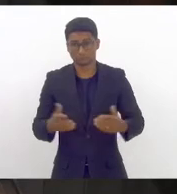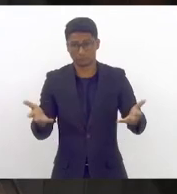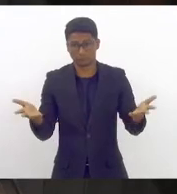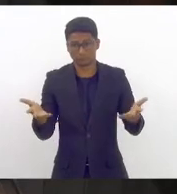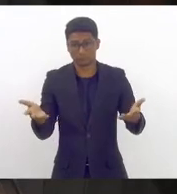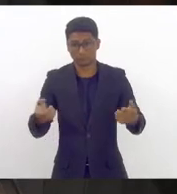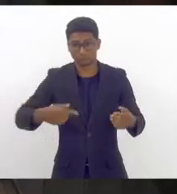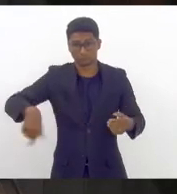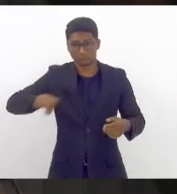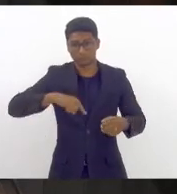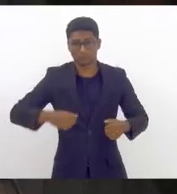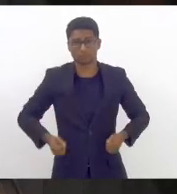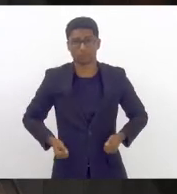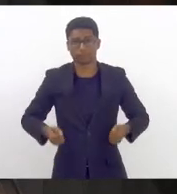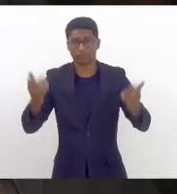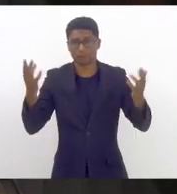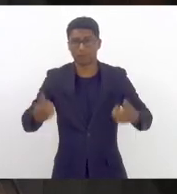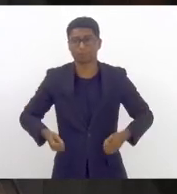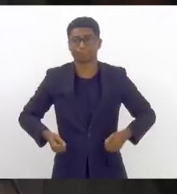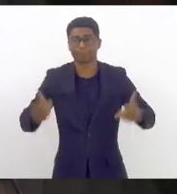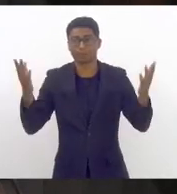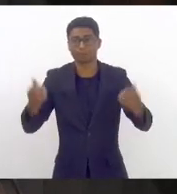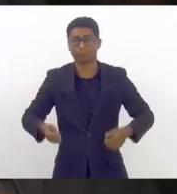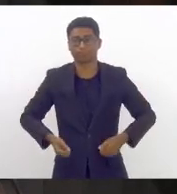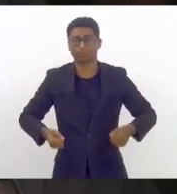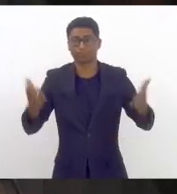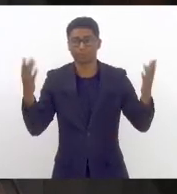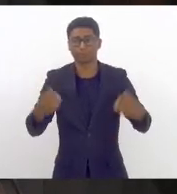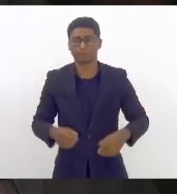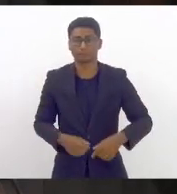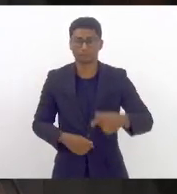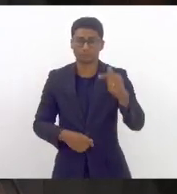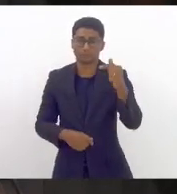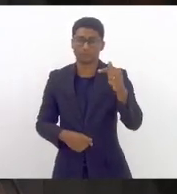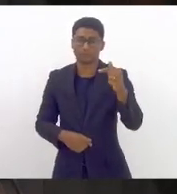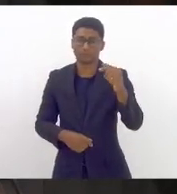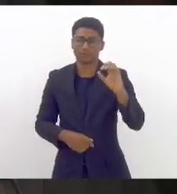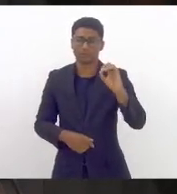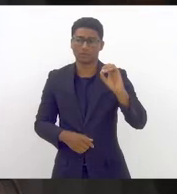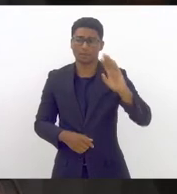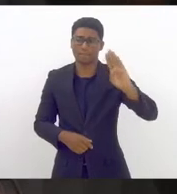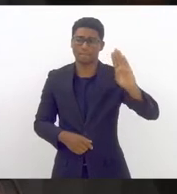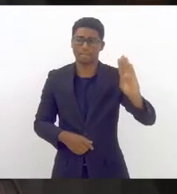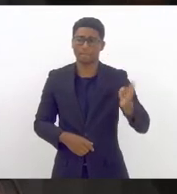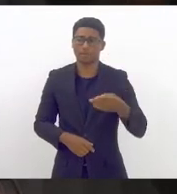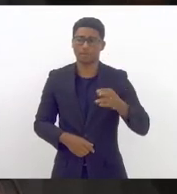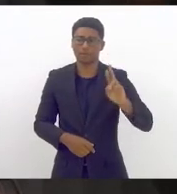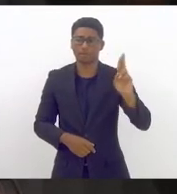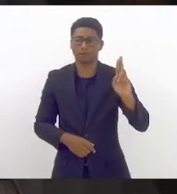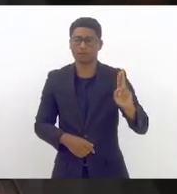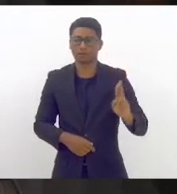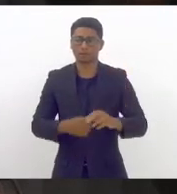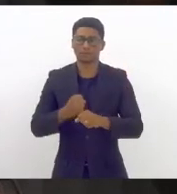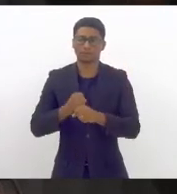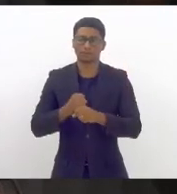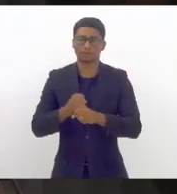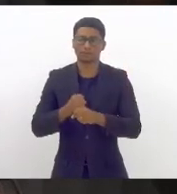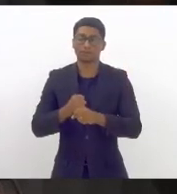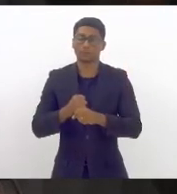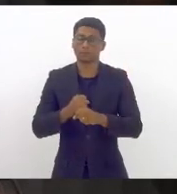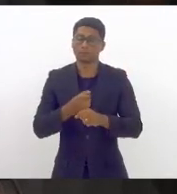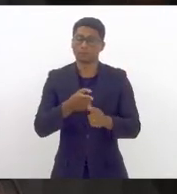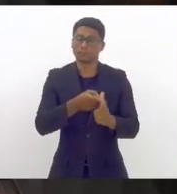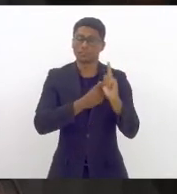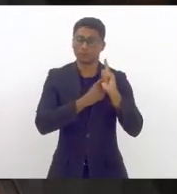desperdiçando 70 bilhões de reais por ano por ano no total